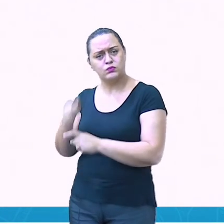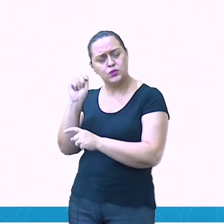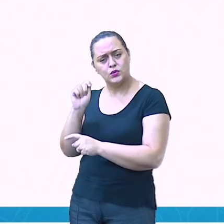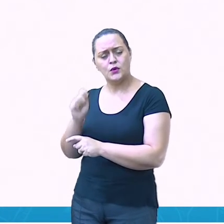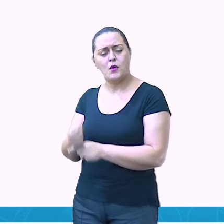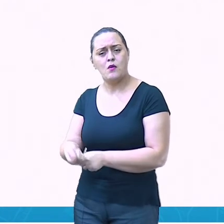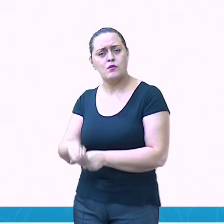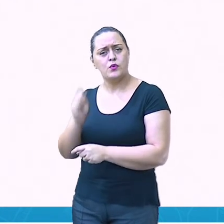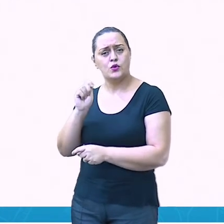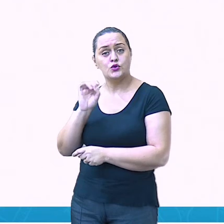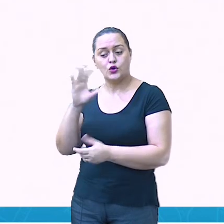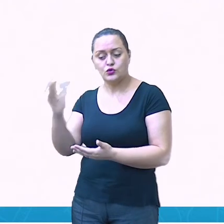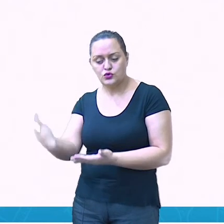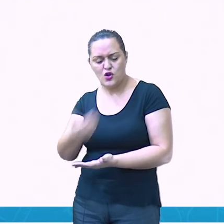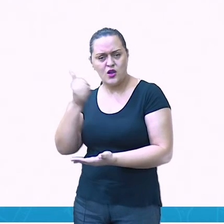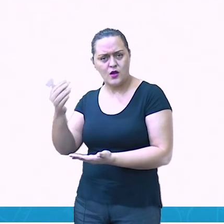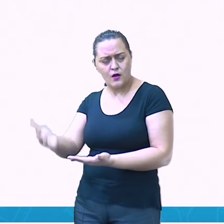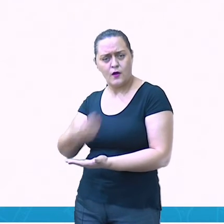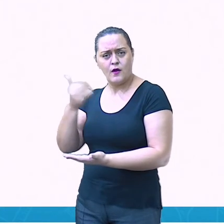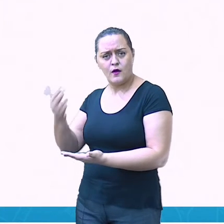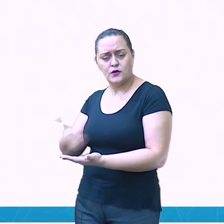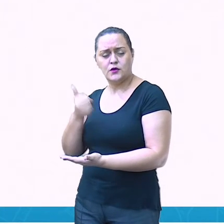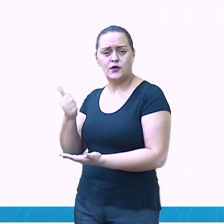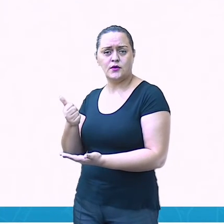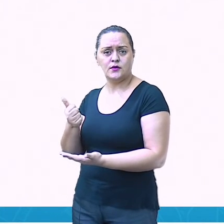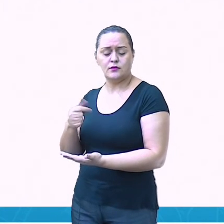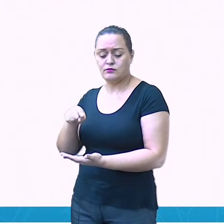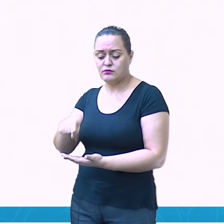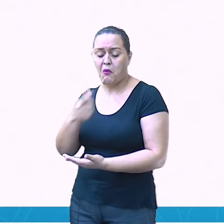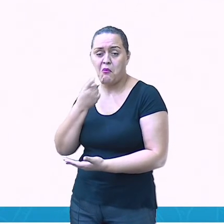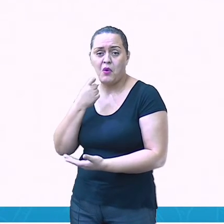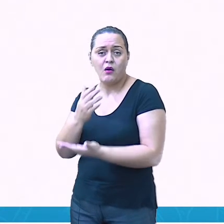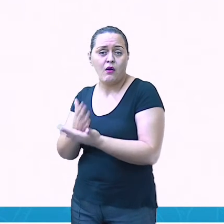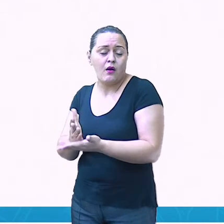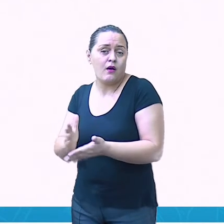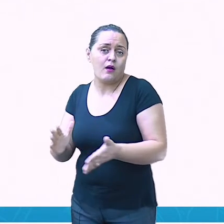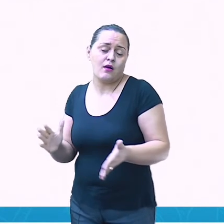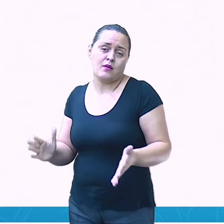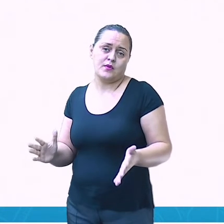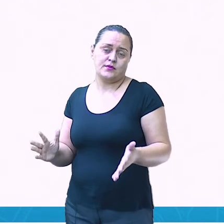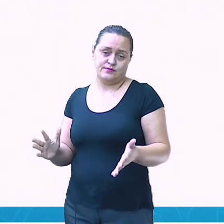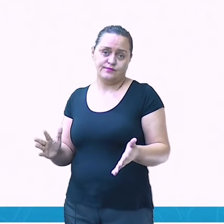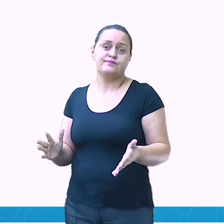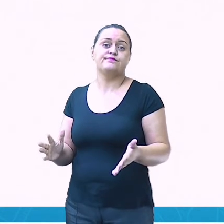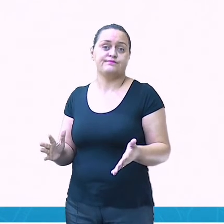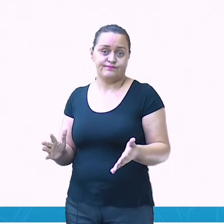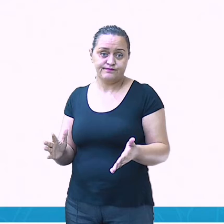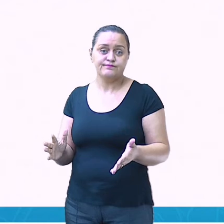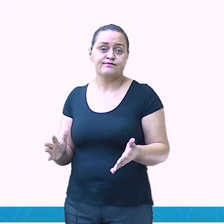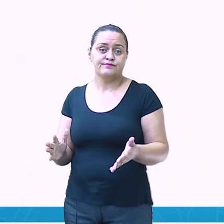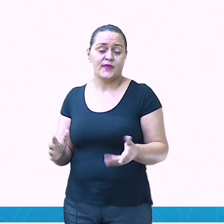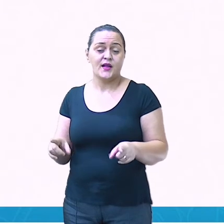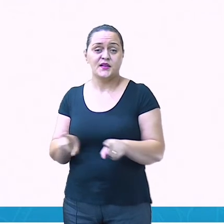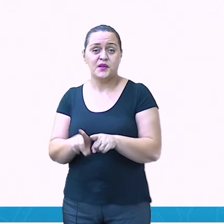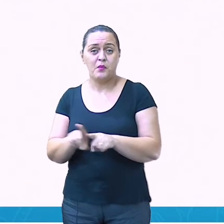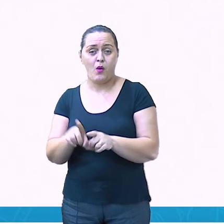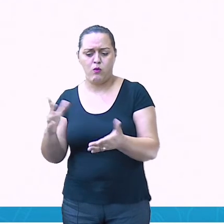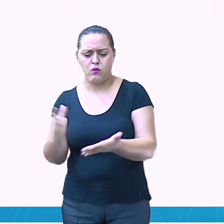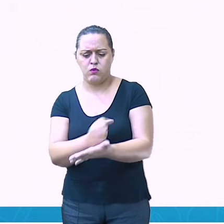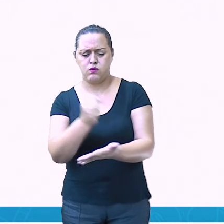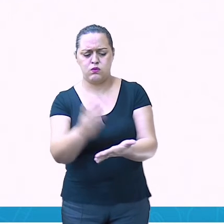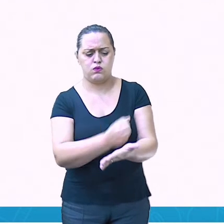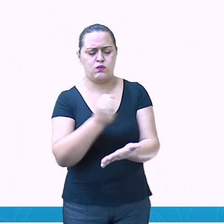ou de várias espécies. E aí? A colheita de uma maneira